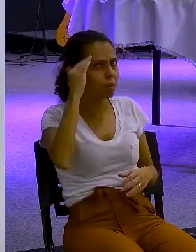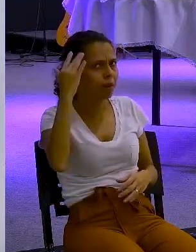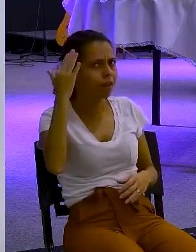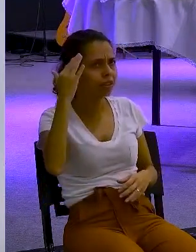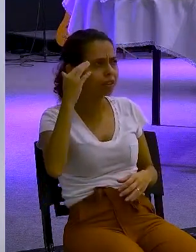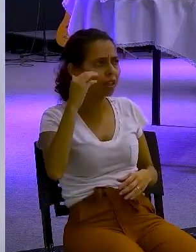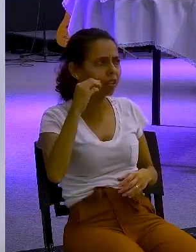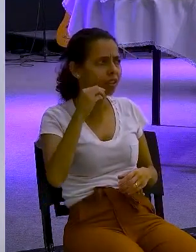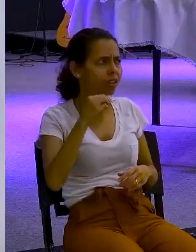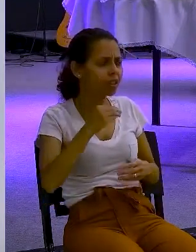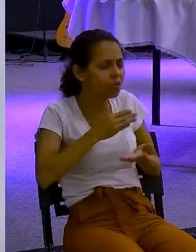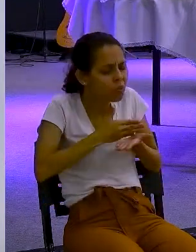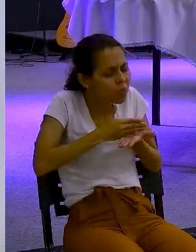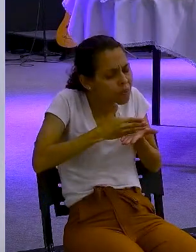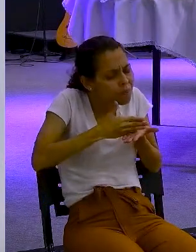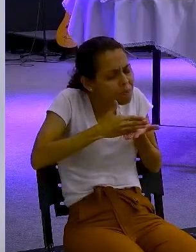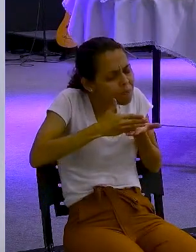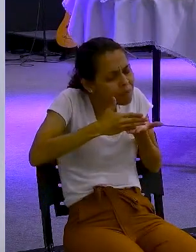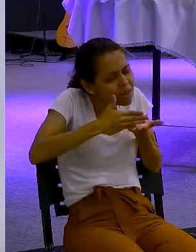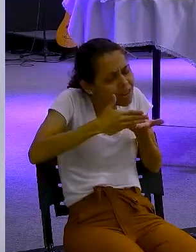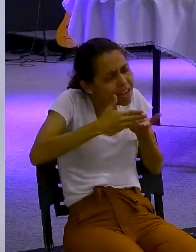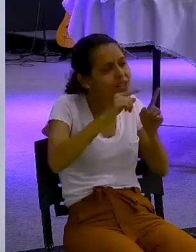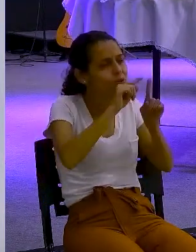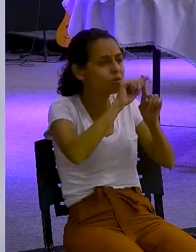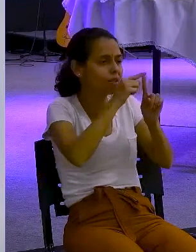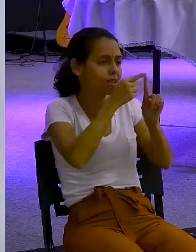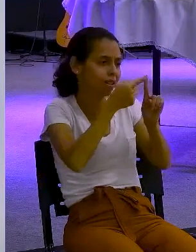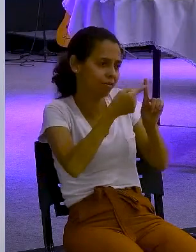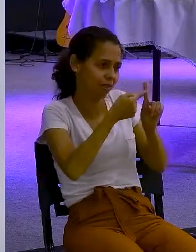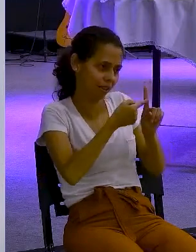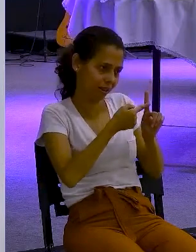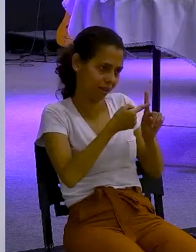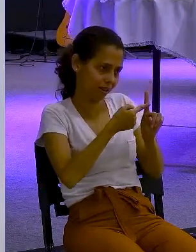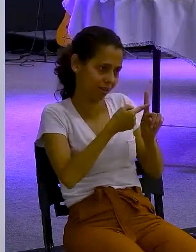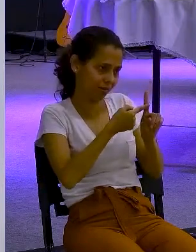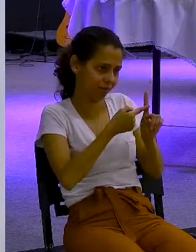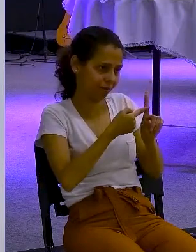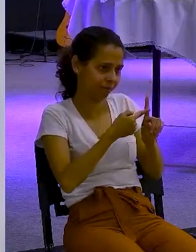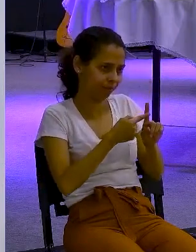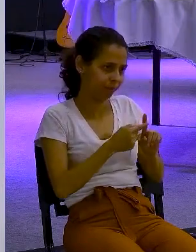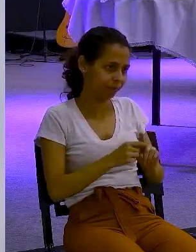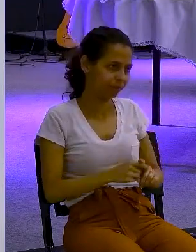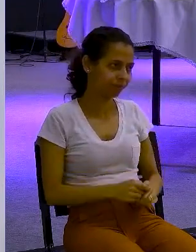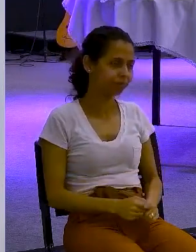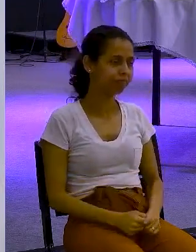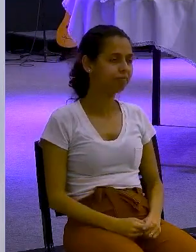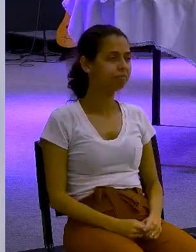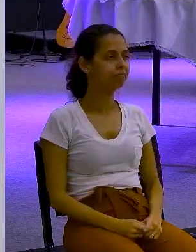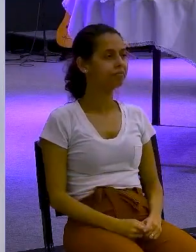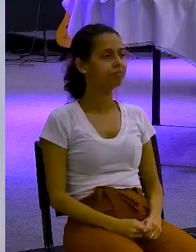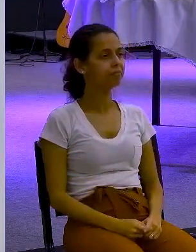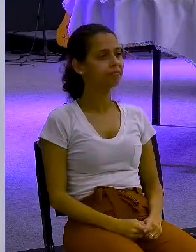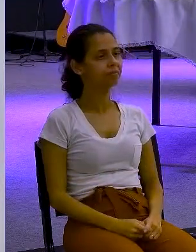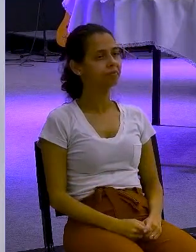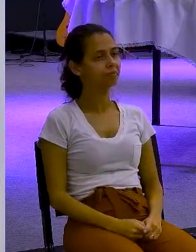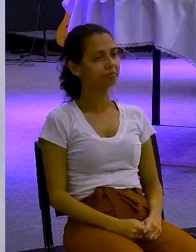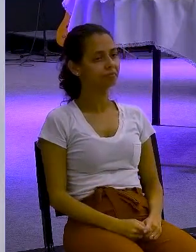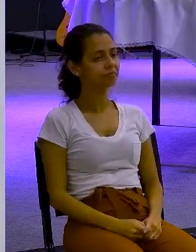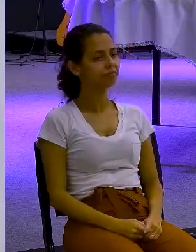não consideremos uma grávida com os inchaços e todos os transtornos do início da gestação, fazendo